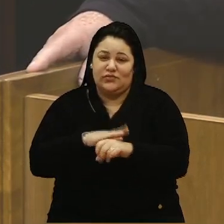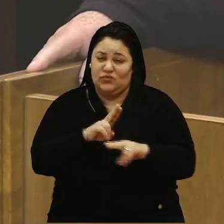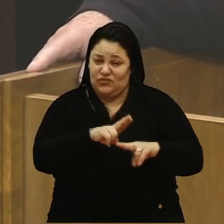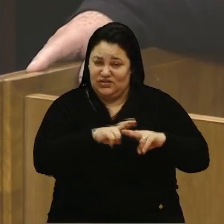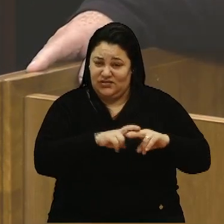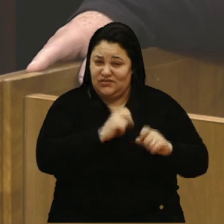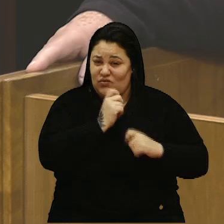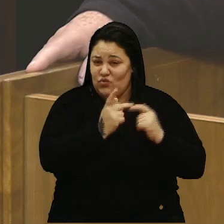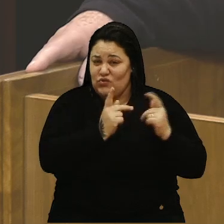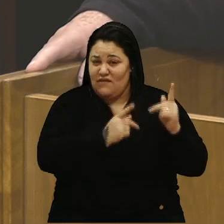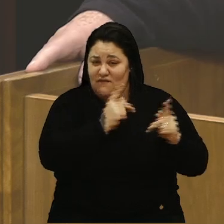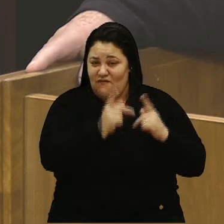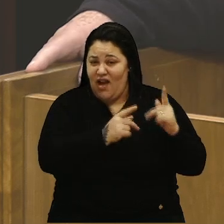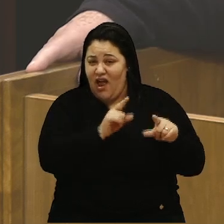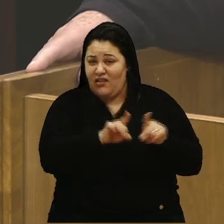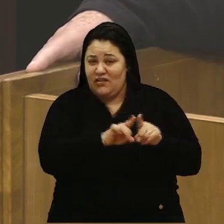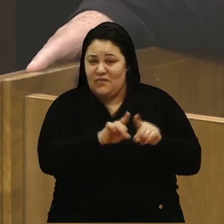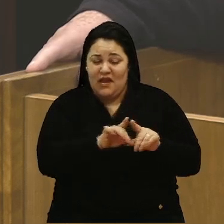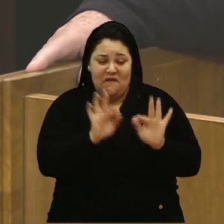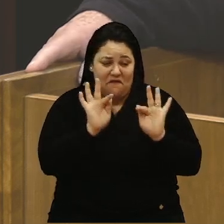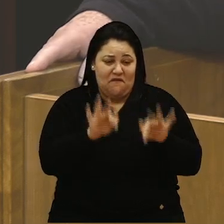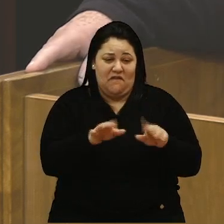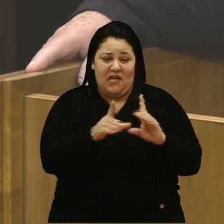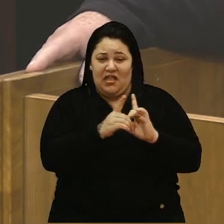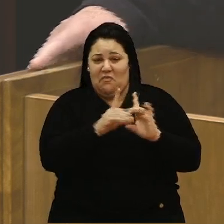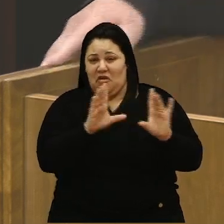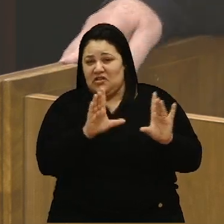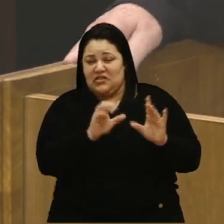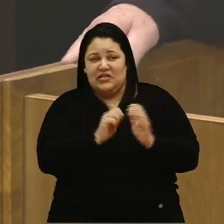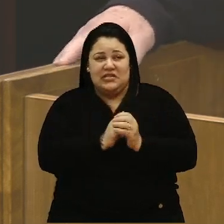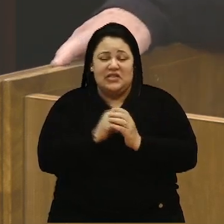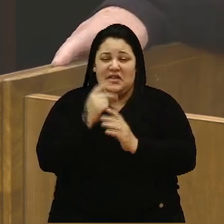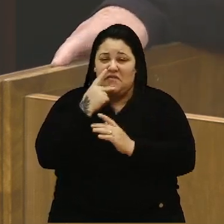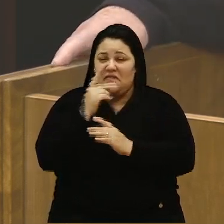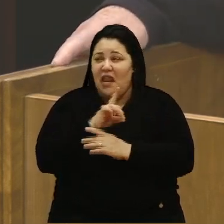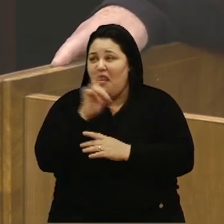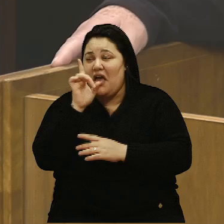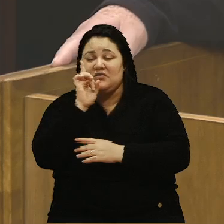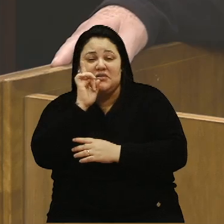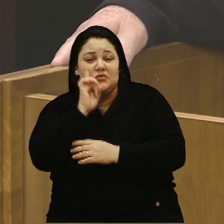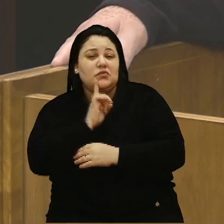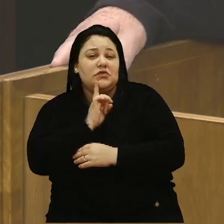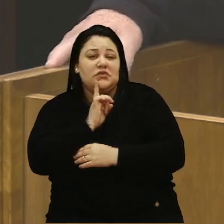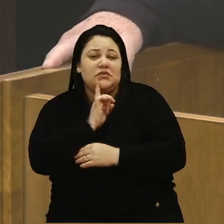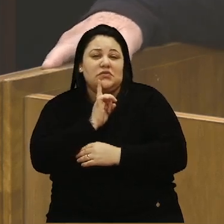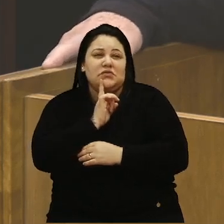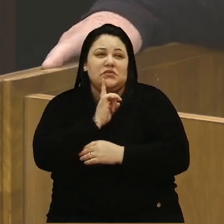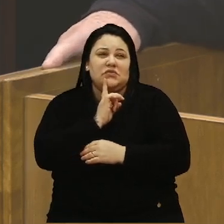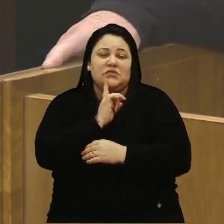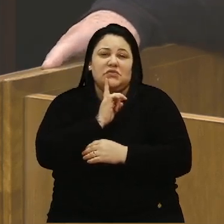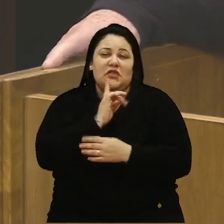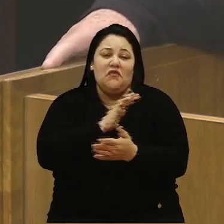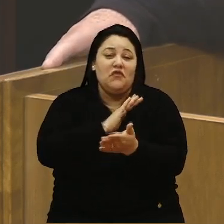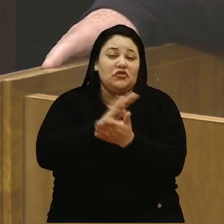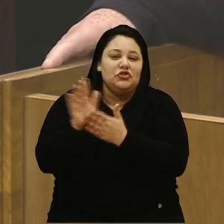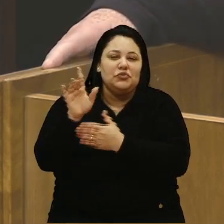falam que acabou a democracia, que falam lá dos Estados Unidos, fugiu para